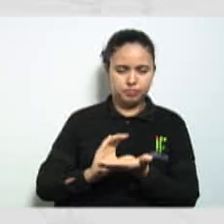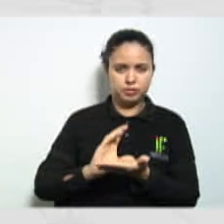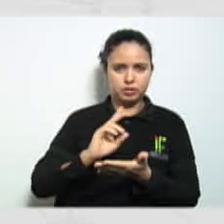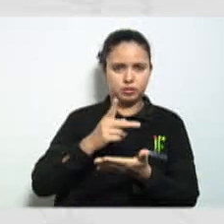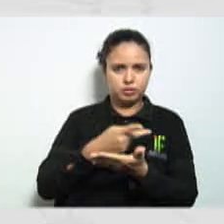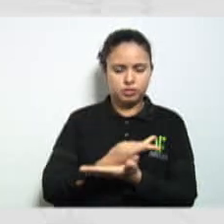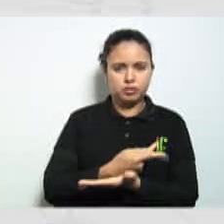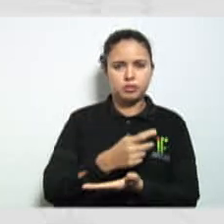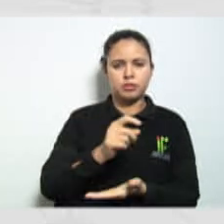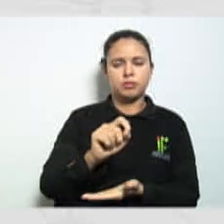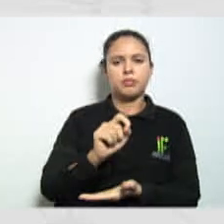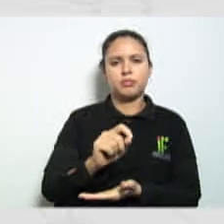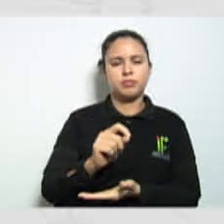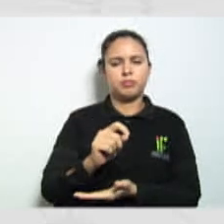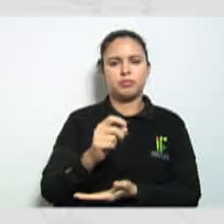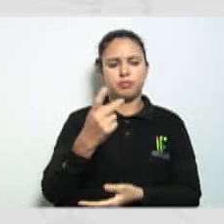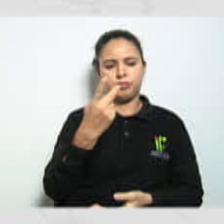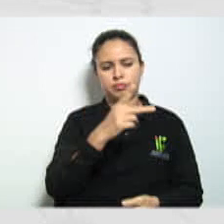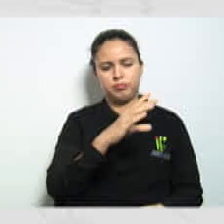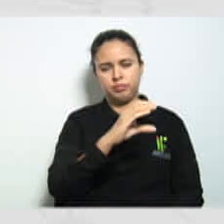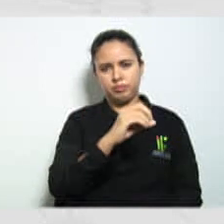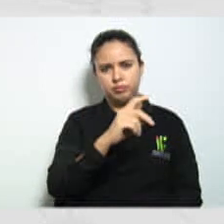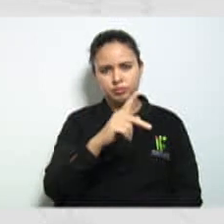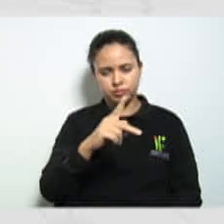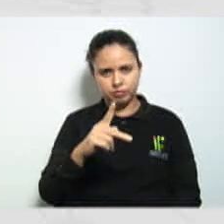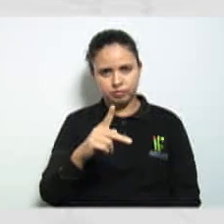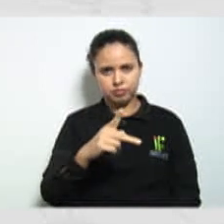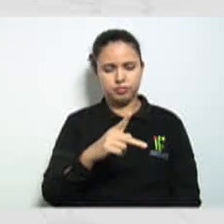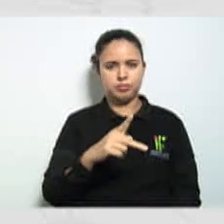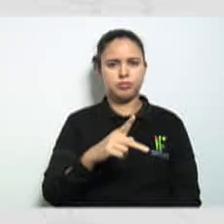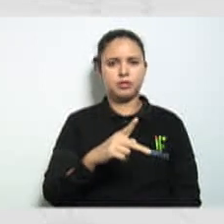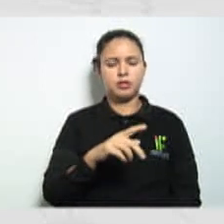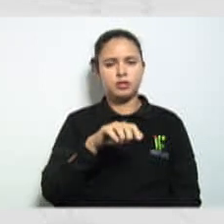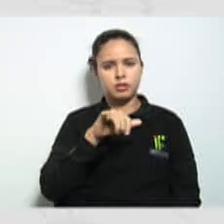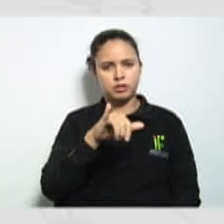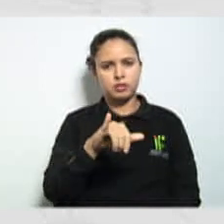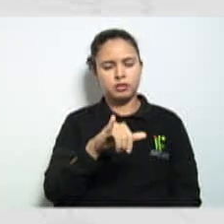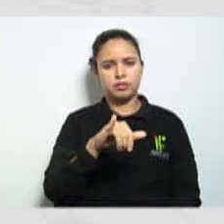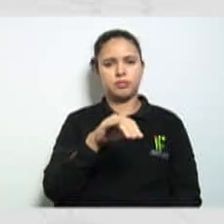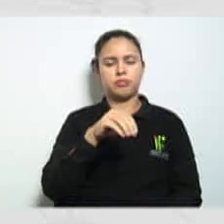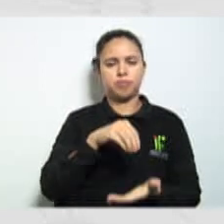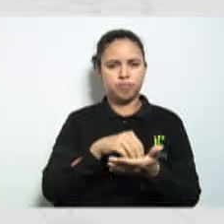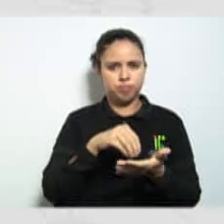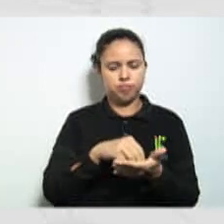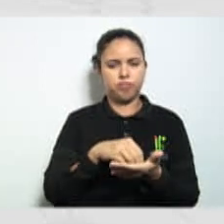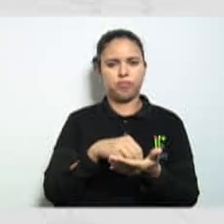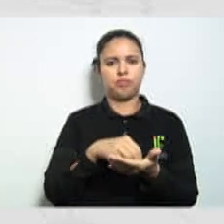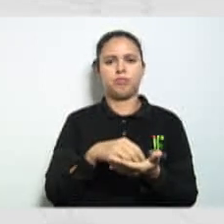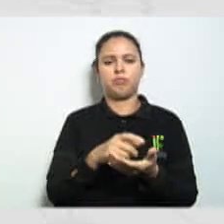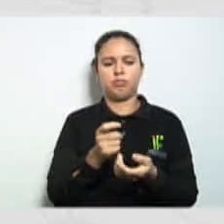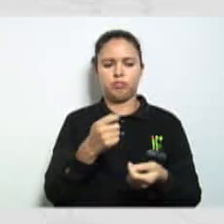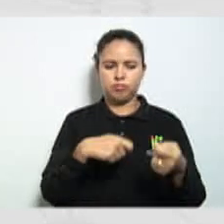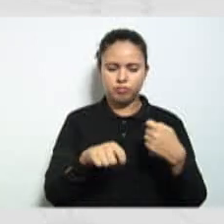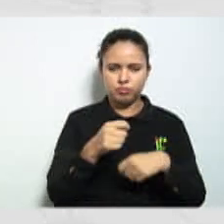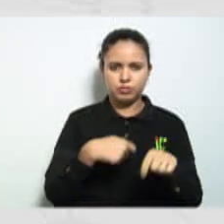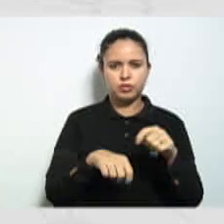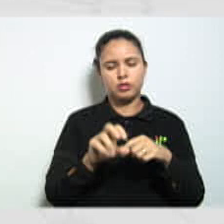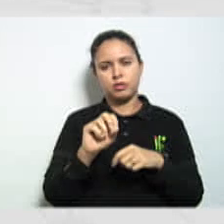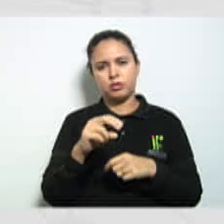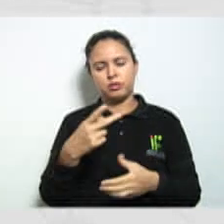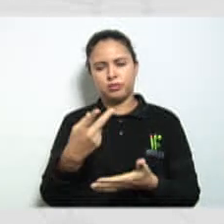a cooperativa, se ela não for bem administrada ou acontecer alguma coisa,